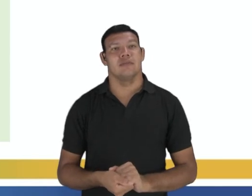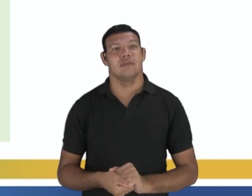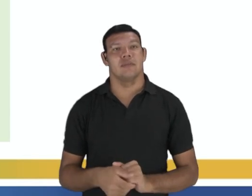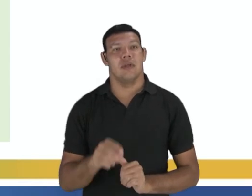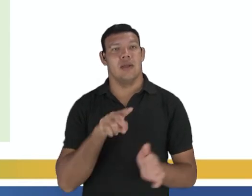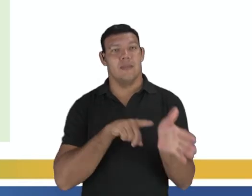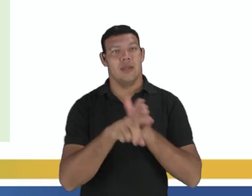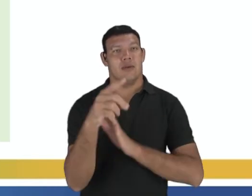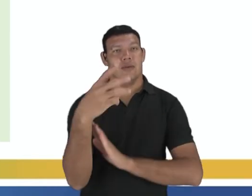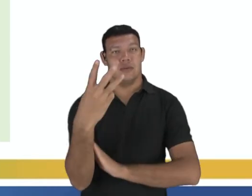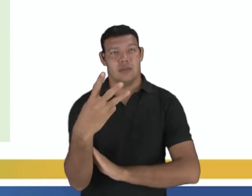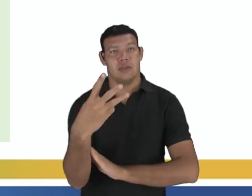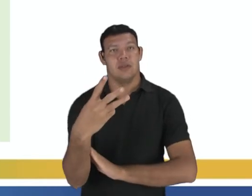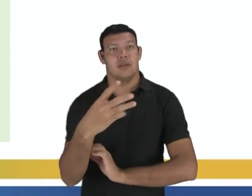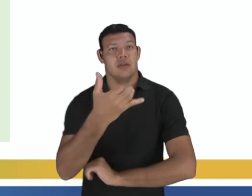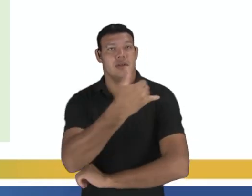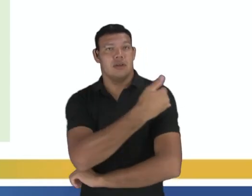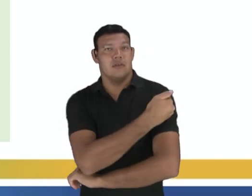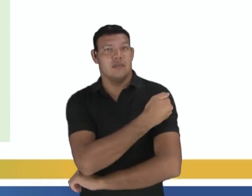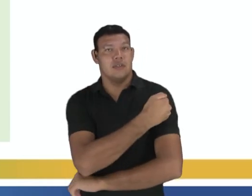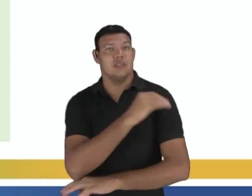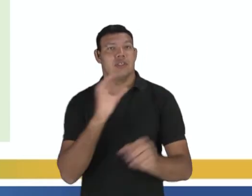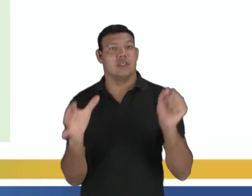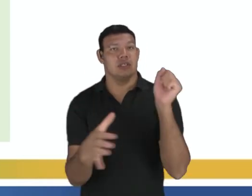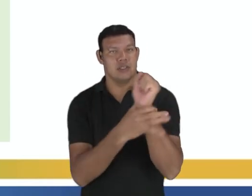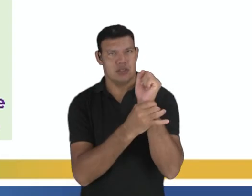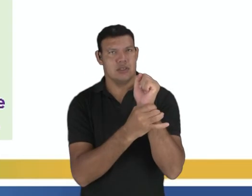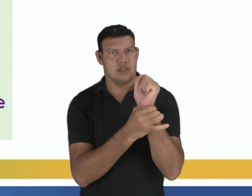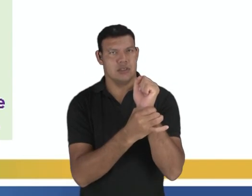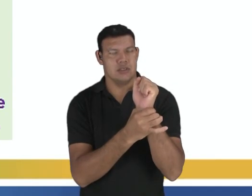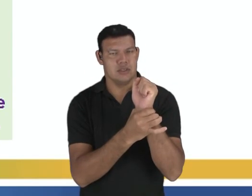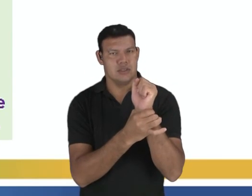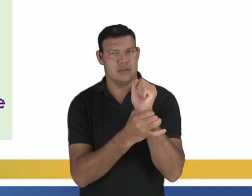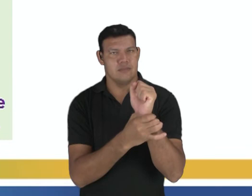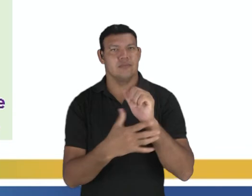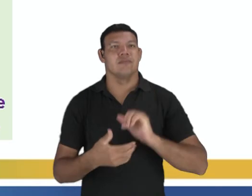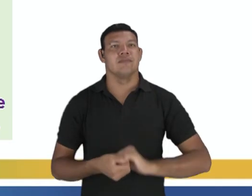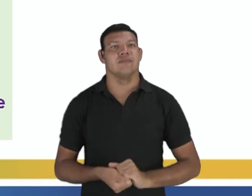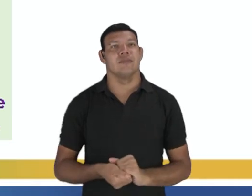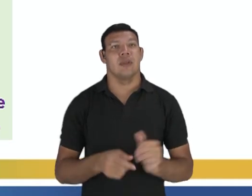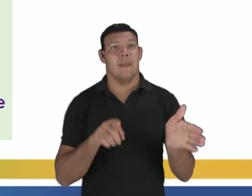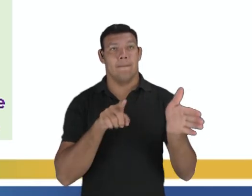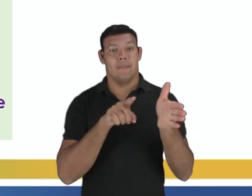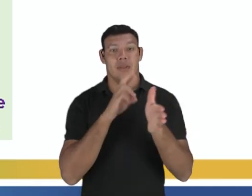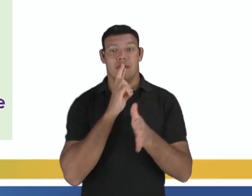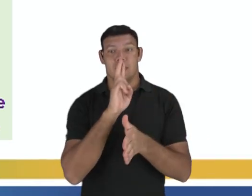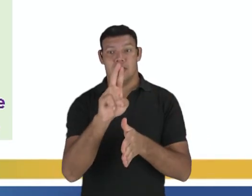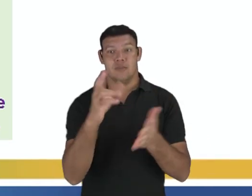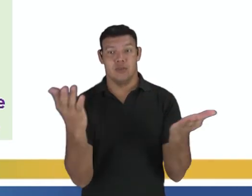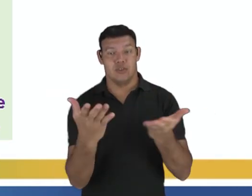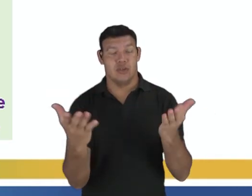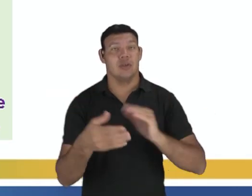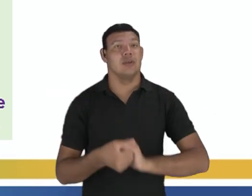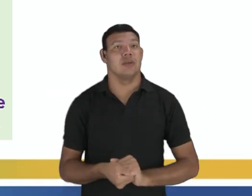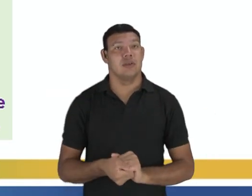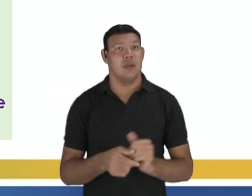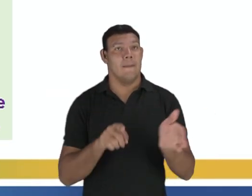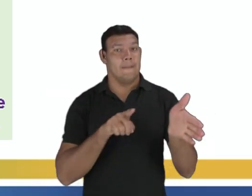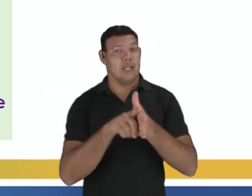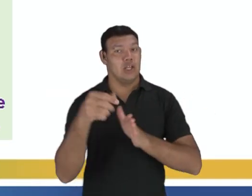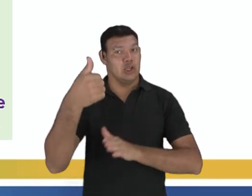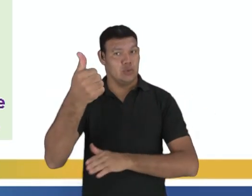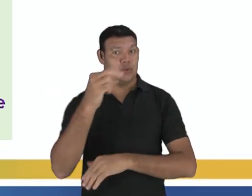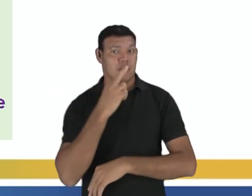fácil, né? Vamos lá, resposta? 3, 2... Então, gente, a questão número 1, tá? O tipo de resposta imune